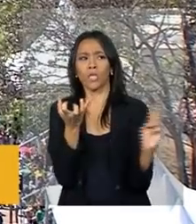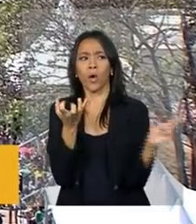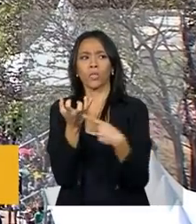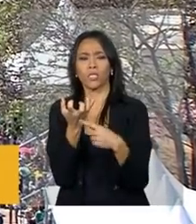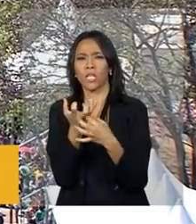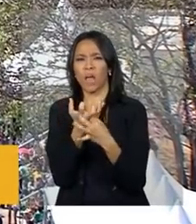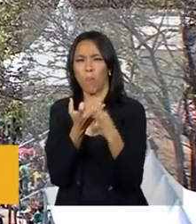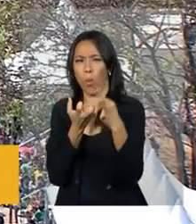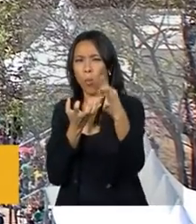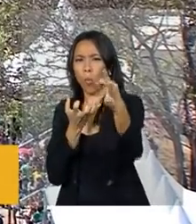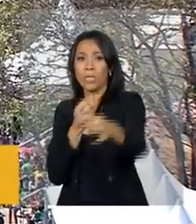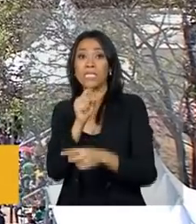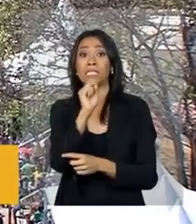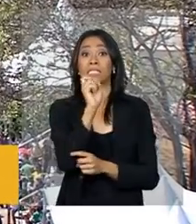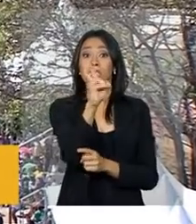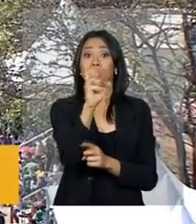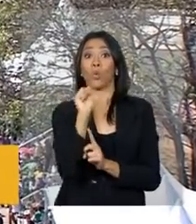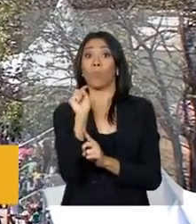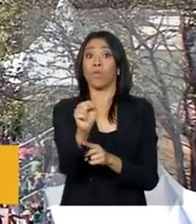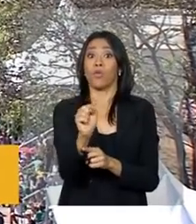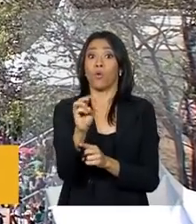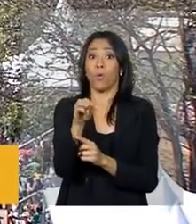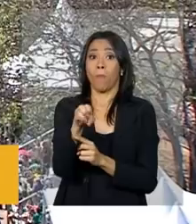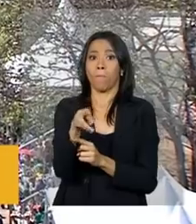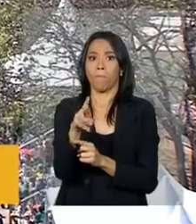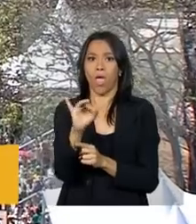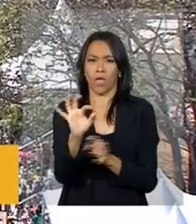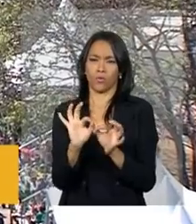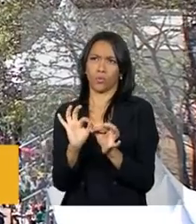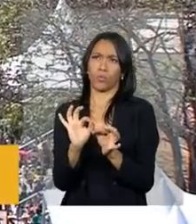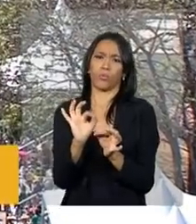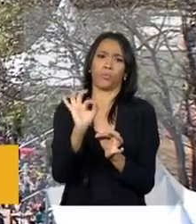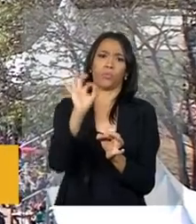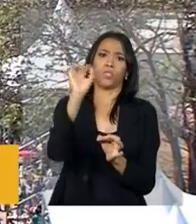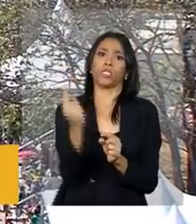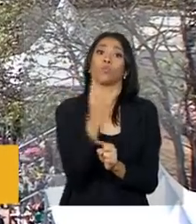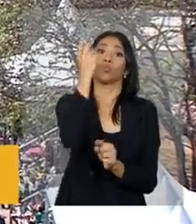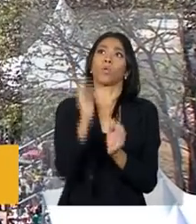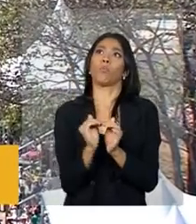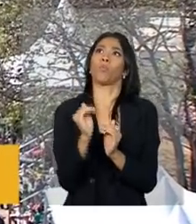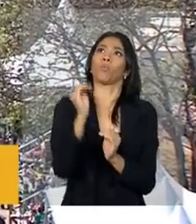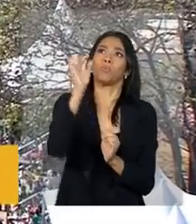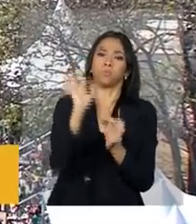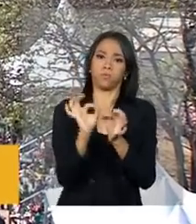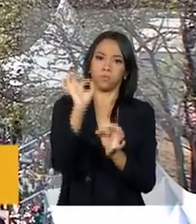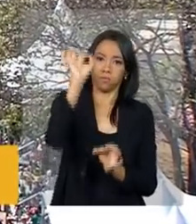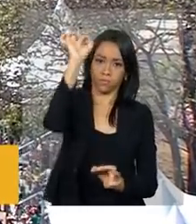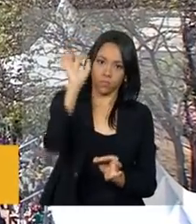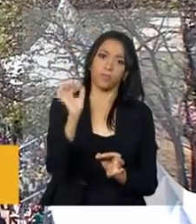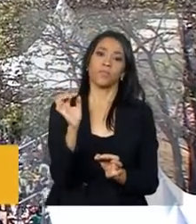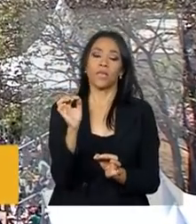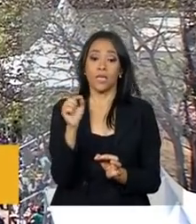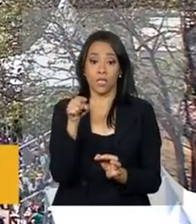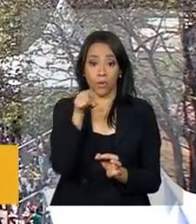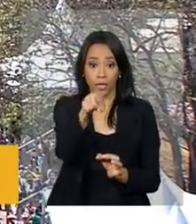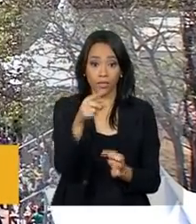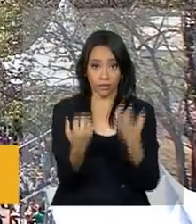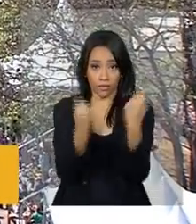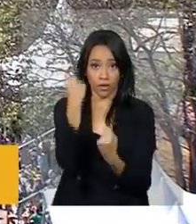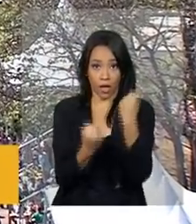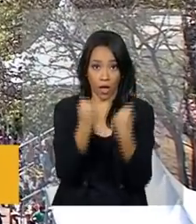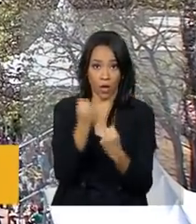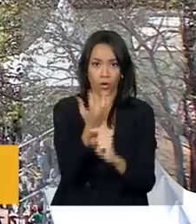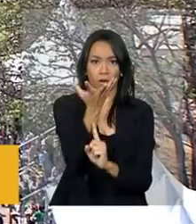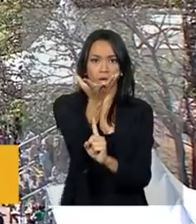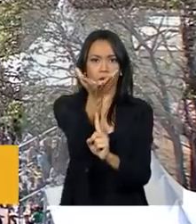até 5 mil metros de altura, a uma distância de 73 quilômetros. E essa viatura, então, transmite os